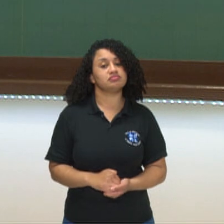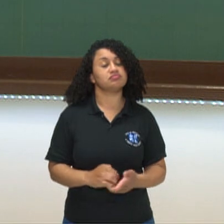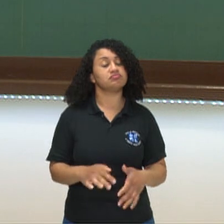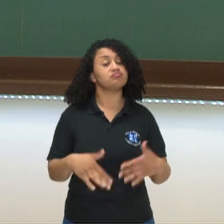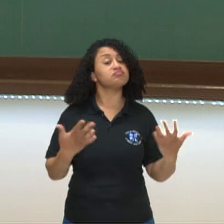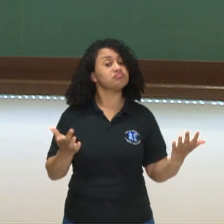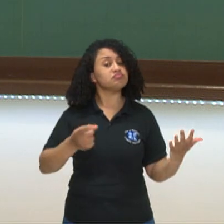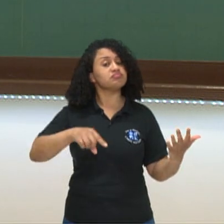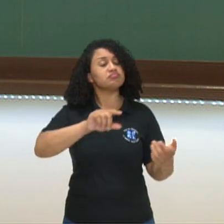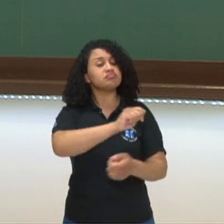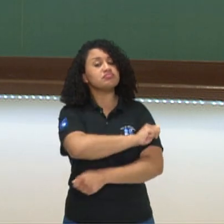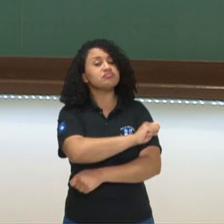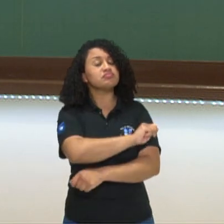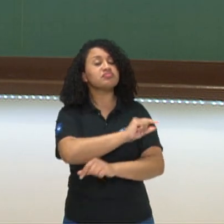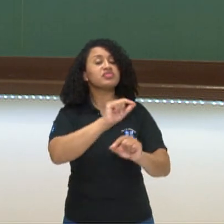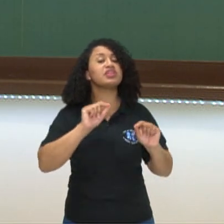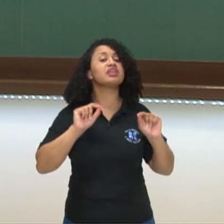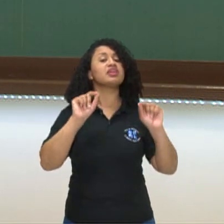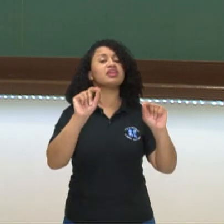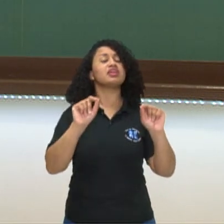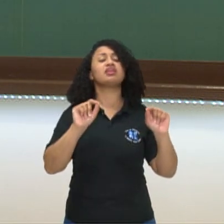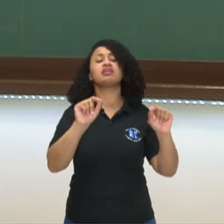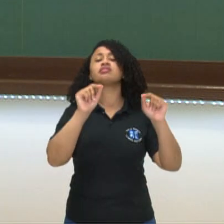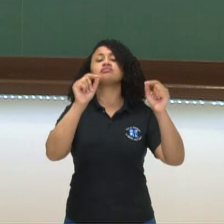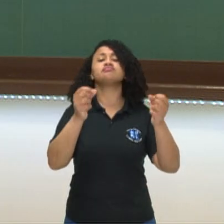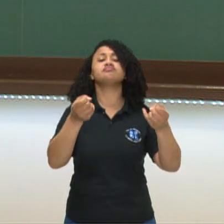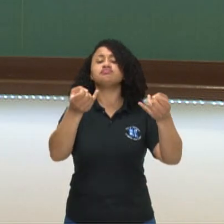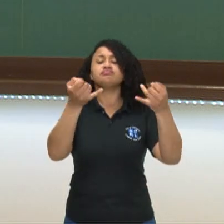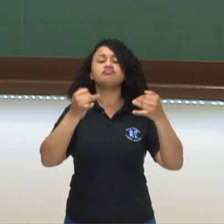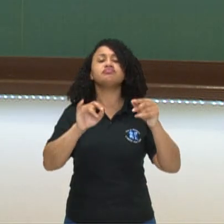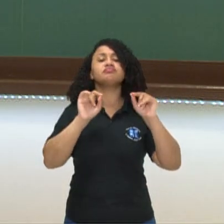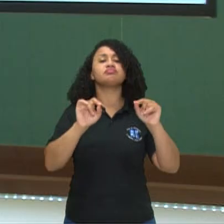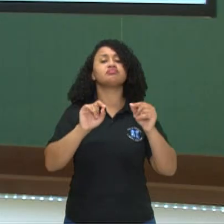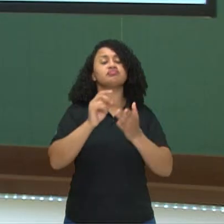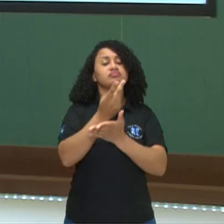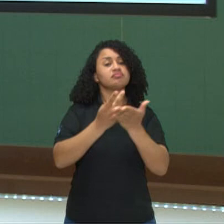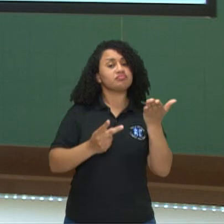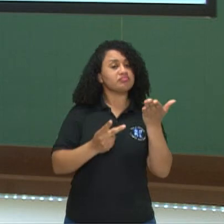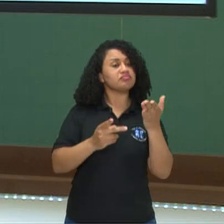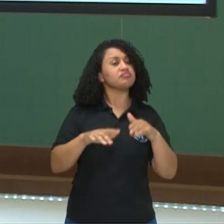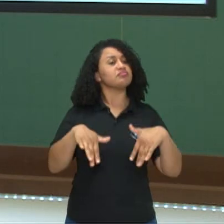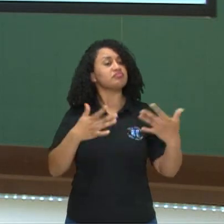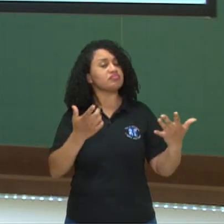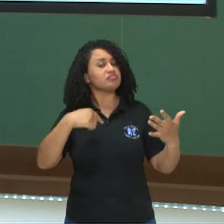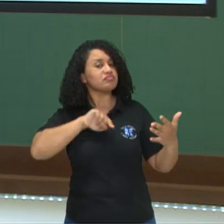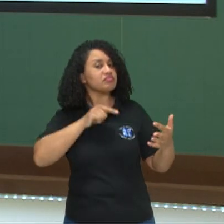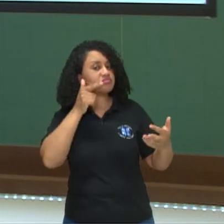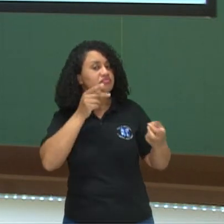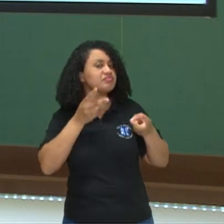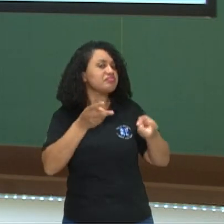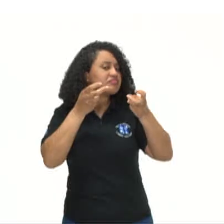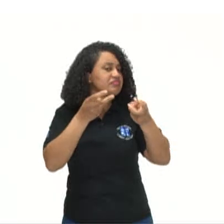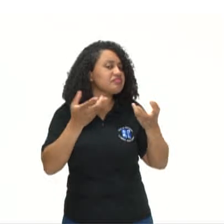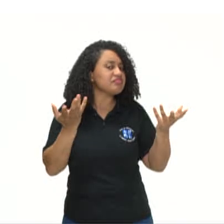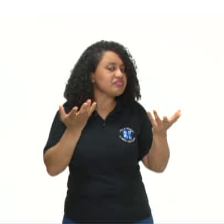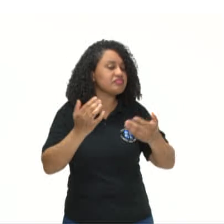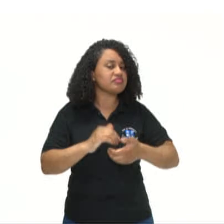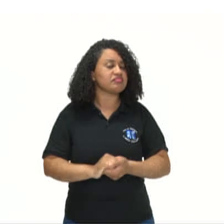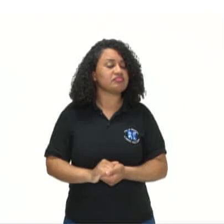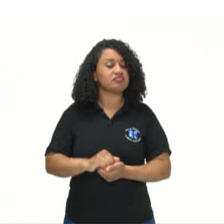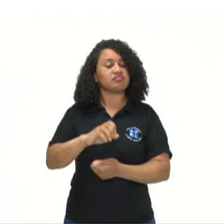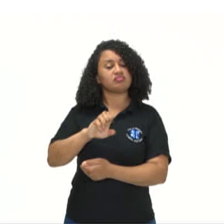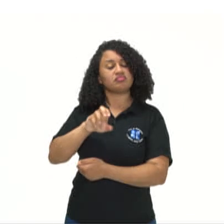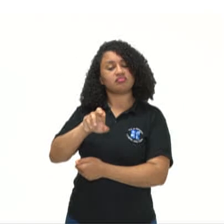Então, estudantes, quem é essa voz que fala neste poema? Será que dá para a gente identificar? O eu